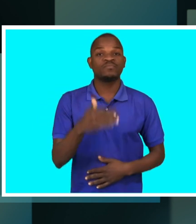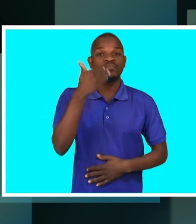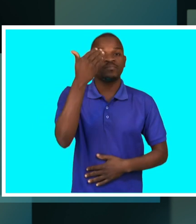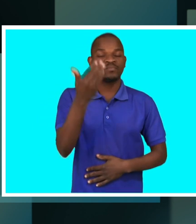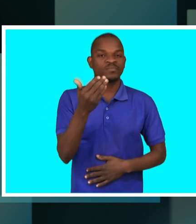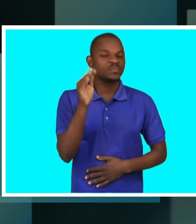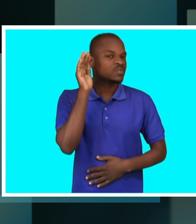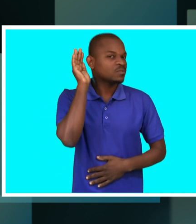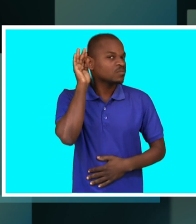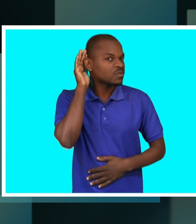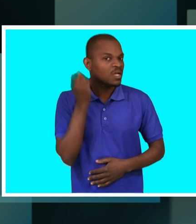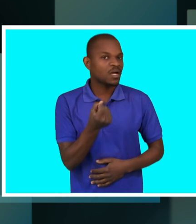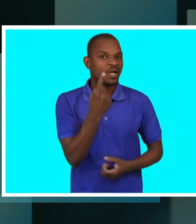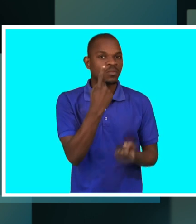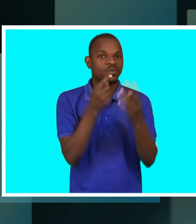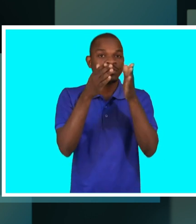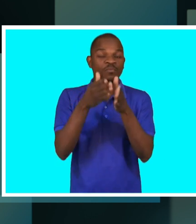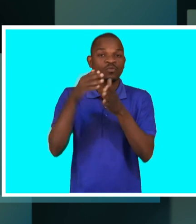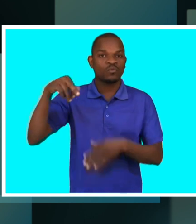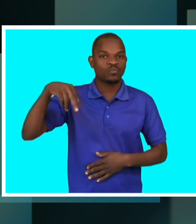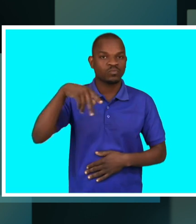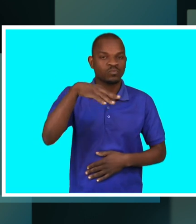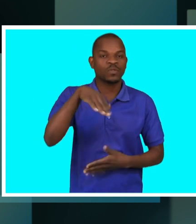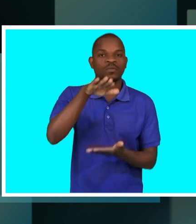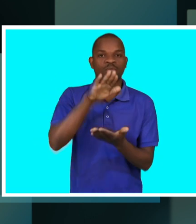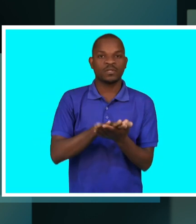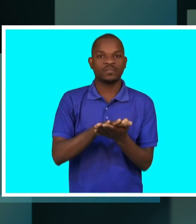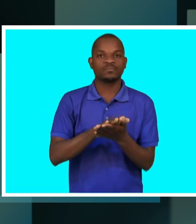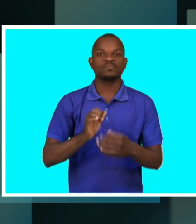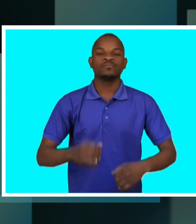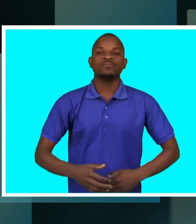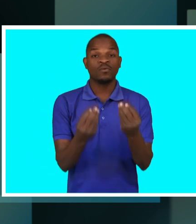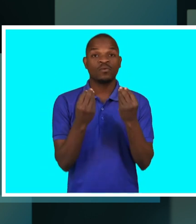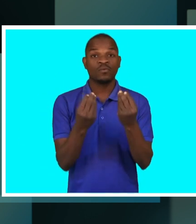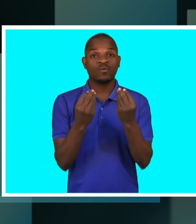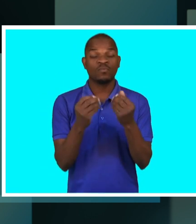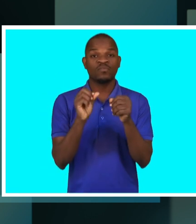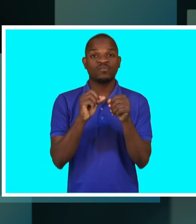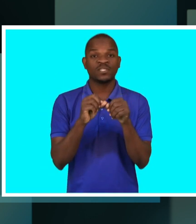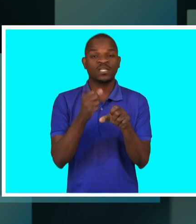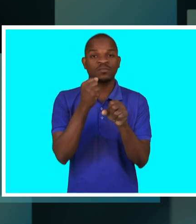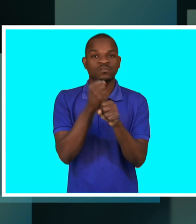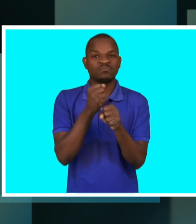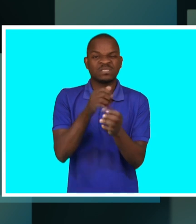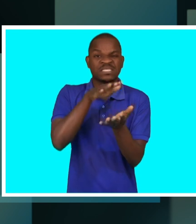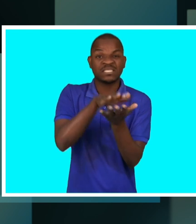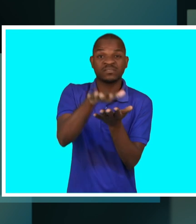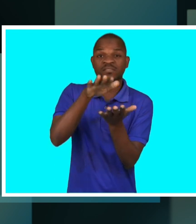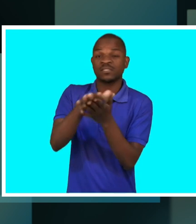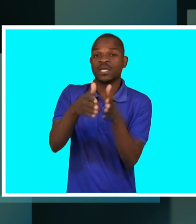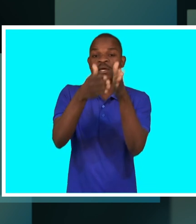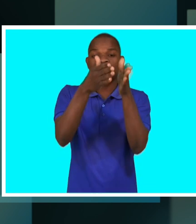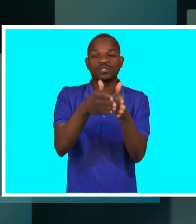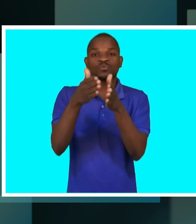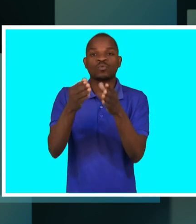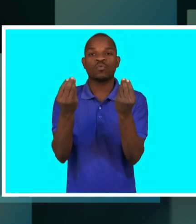vamos ouvir de alguns peões desta via. Como é tem sido o trabalho de educação